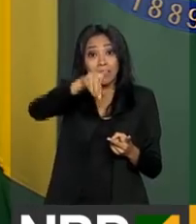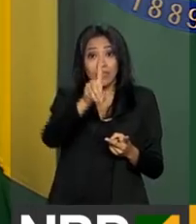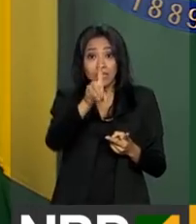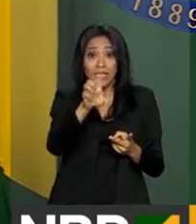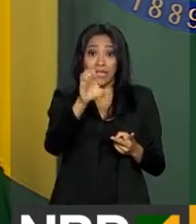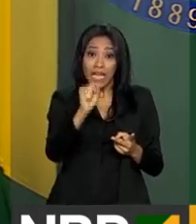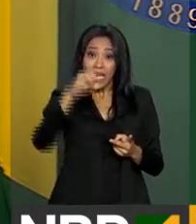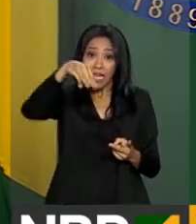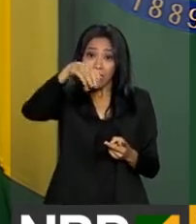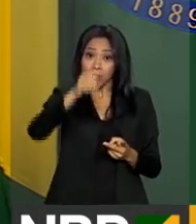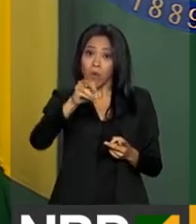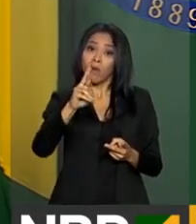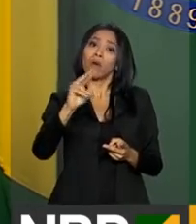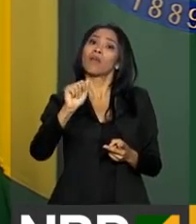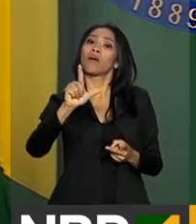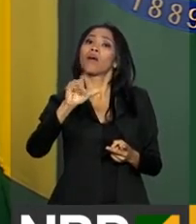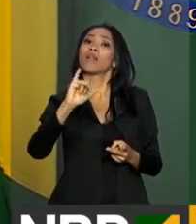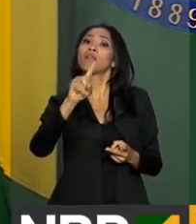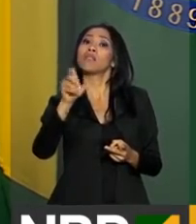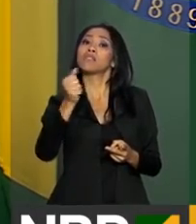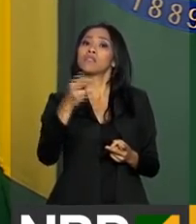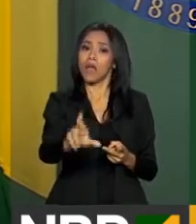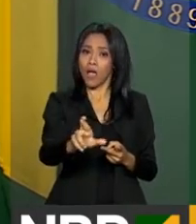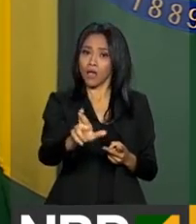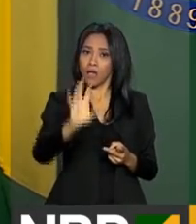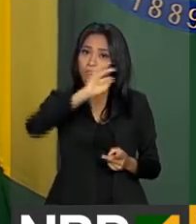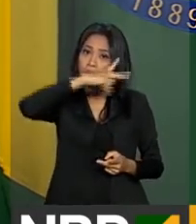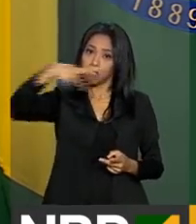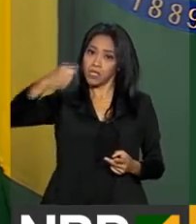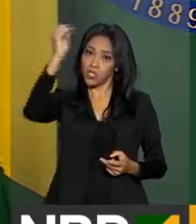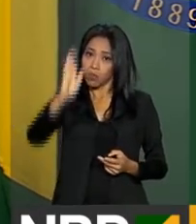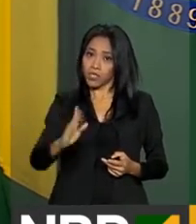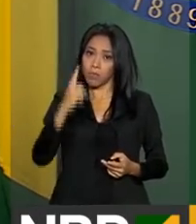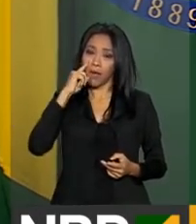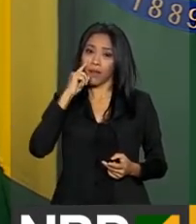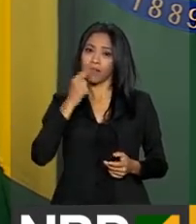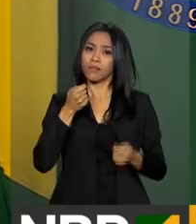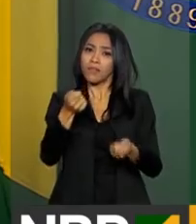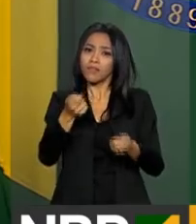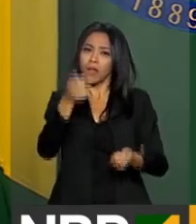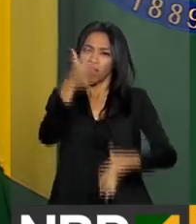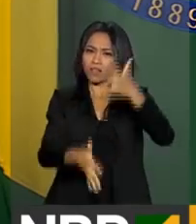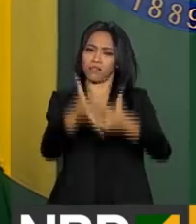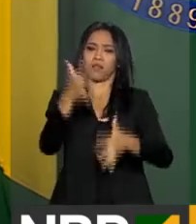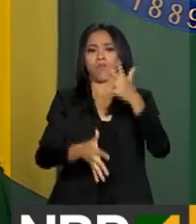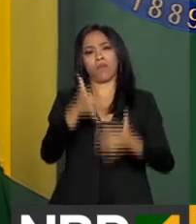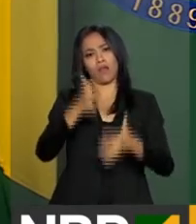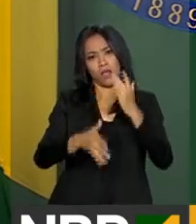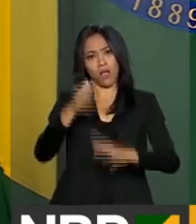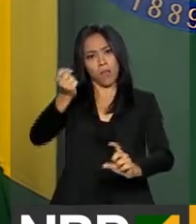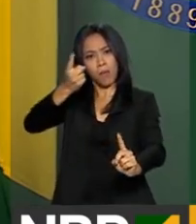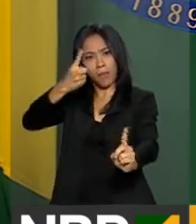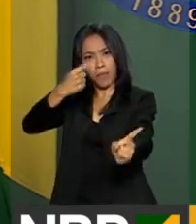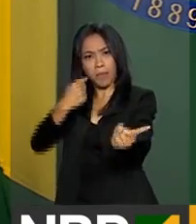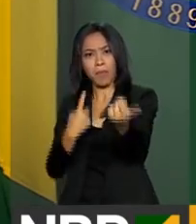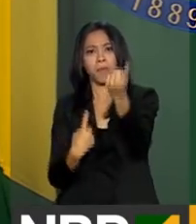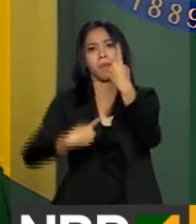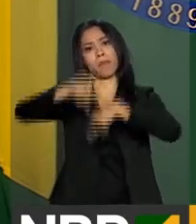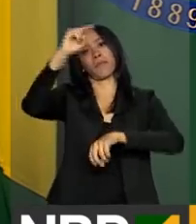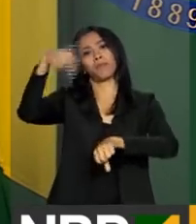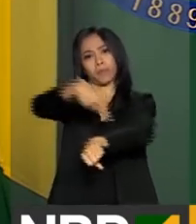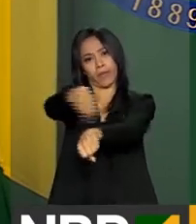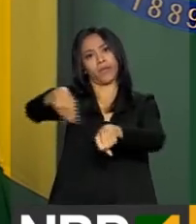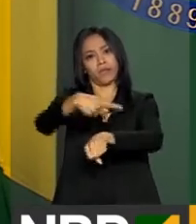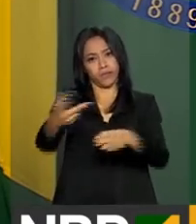presidência da república para atrapalhar ou tentar atrapalhar o natural processo é do nosso